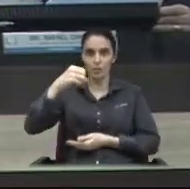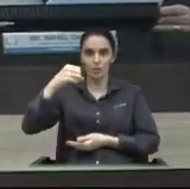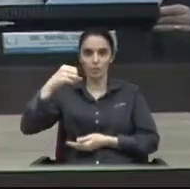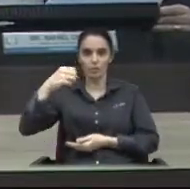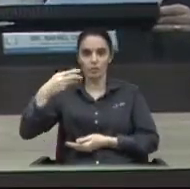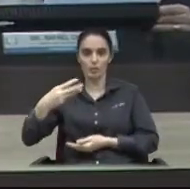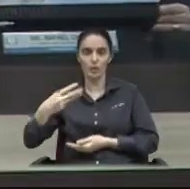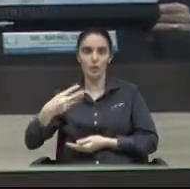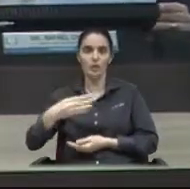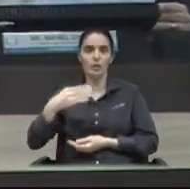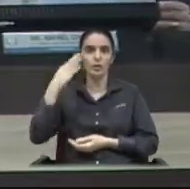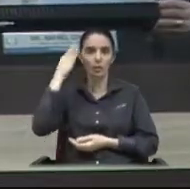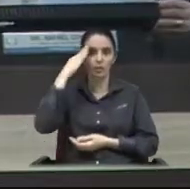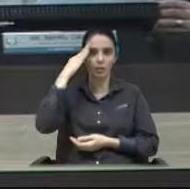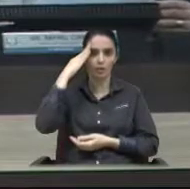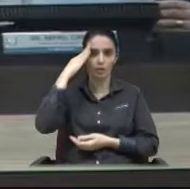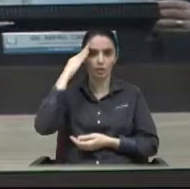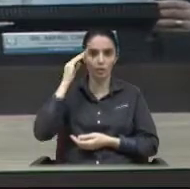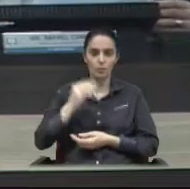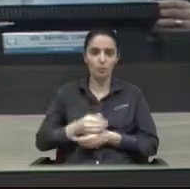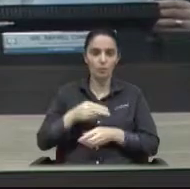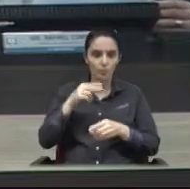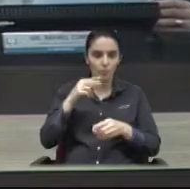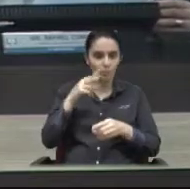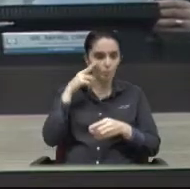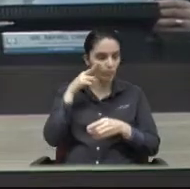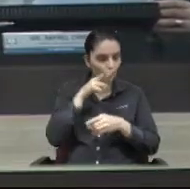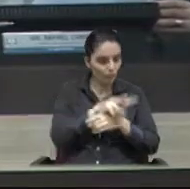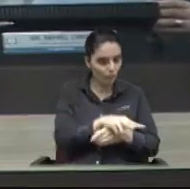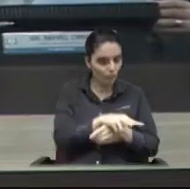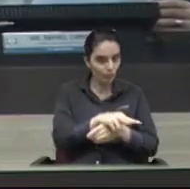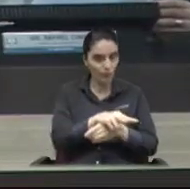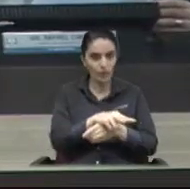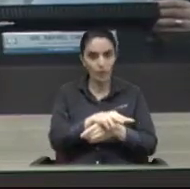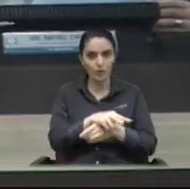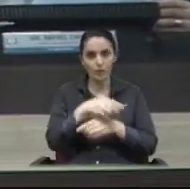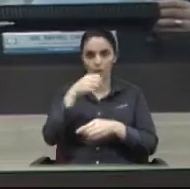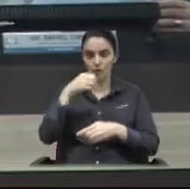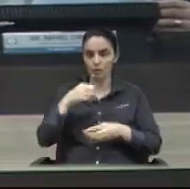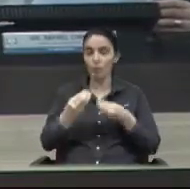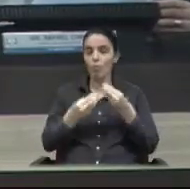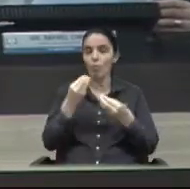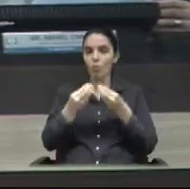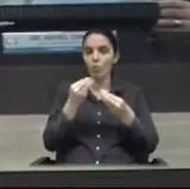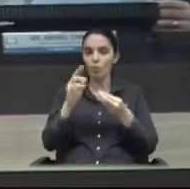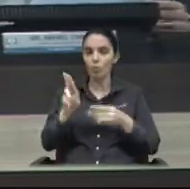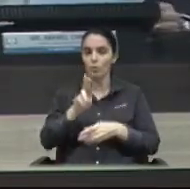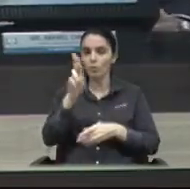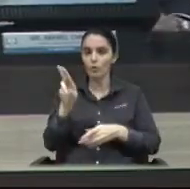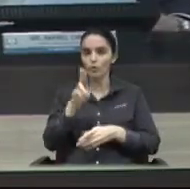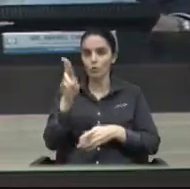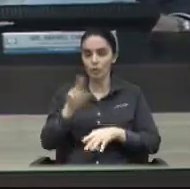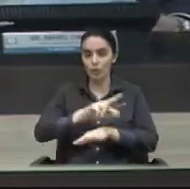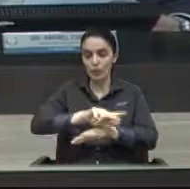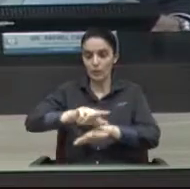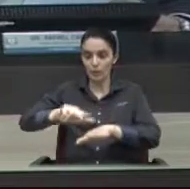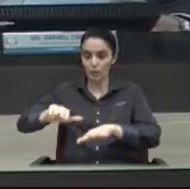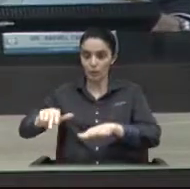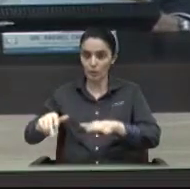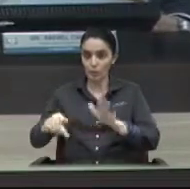informações sobre sindicâncias realizadas para averiguar o uso de bens públicos para realização de excursões